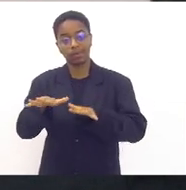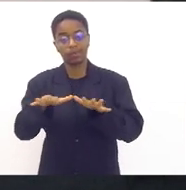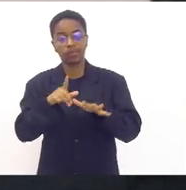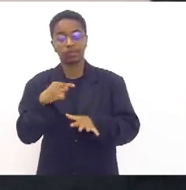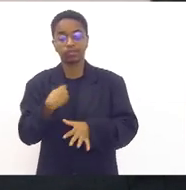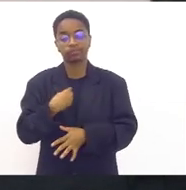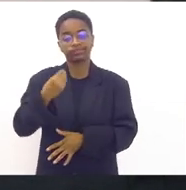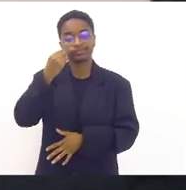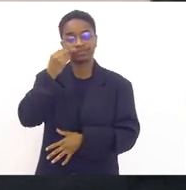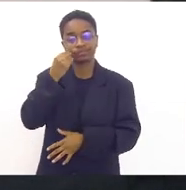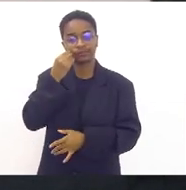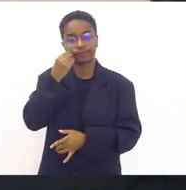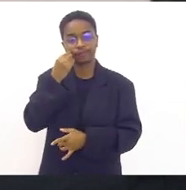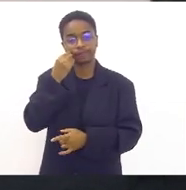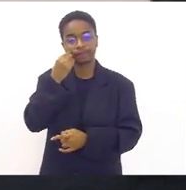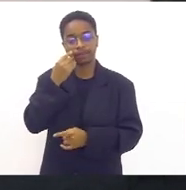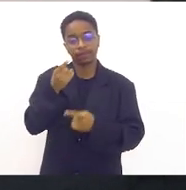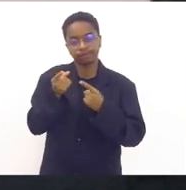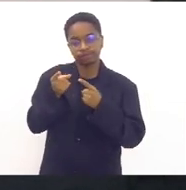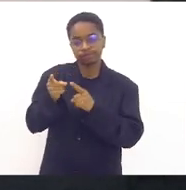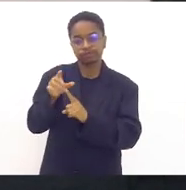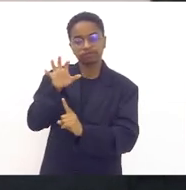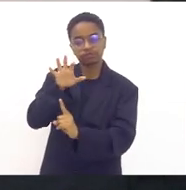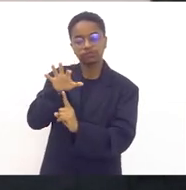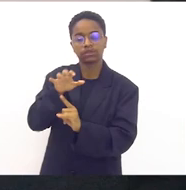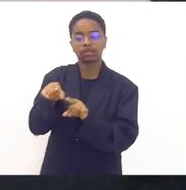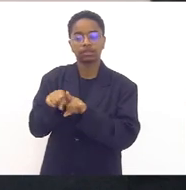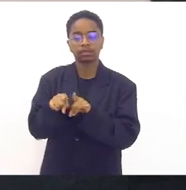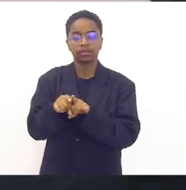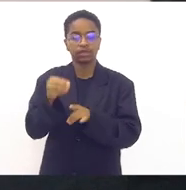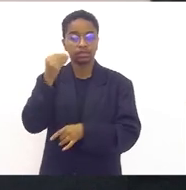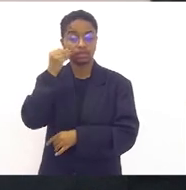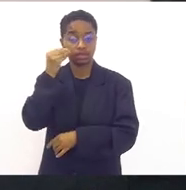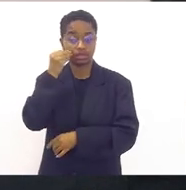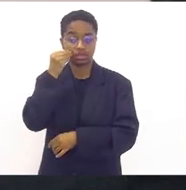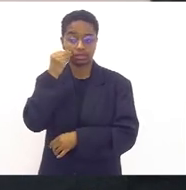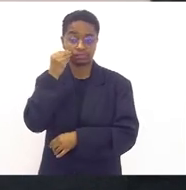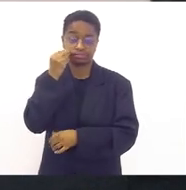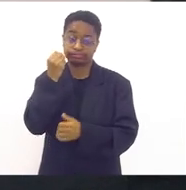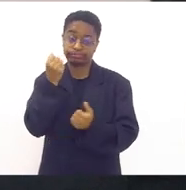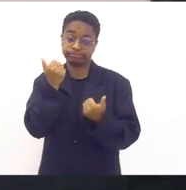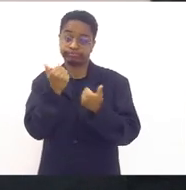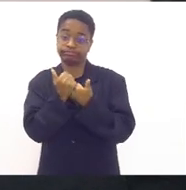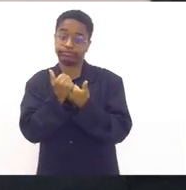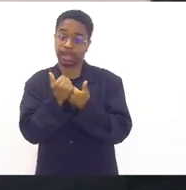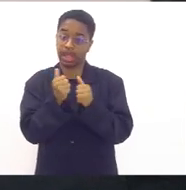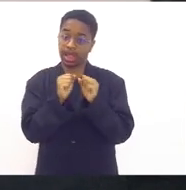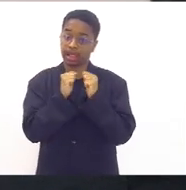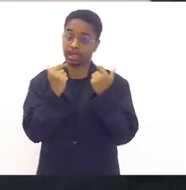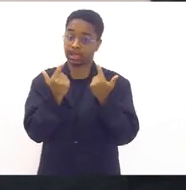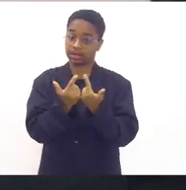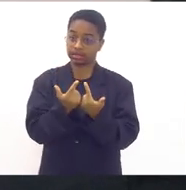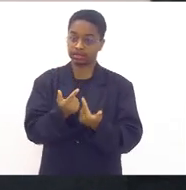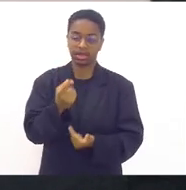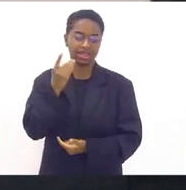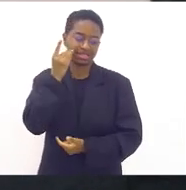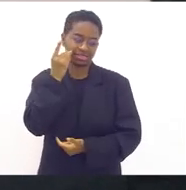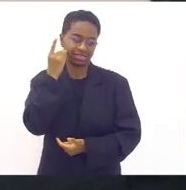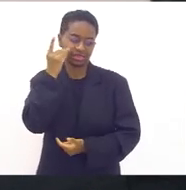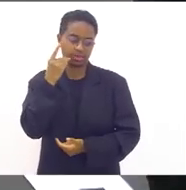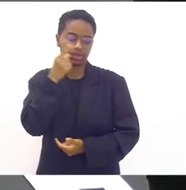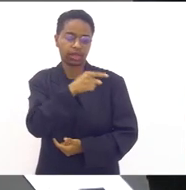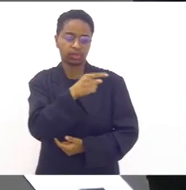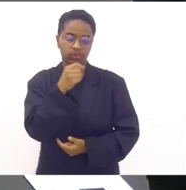de provocá-los, e aí contamos até com a força também da Alerj. Deputado Luiz Paulo, eu sei que a sua linguinha está